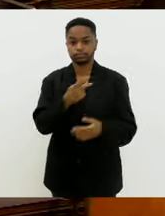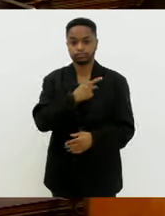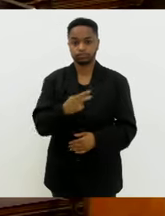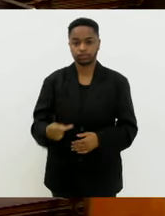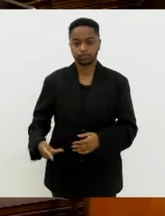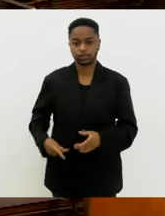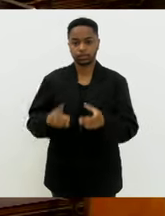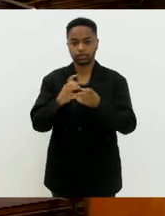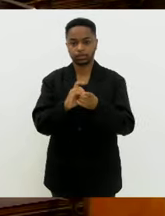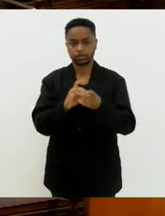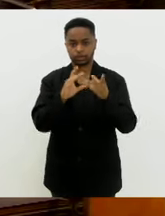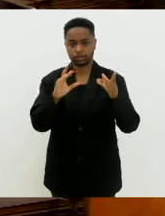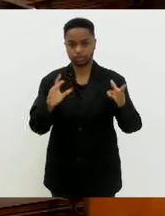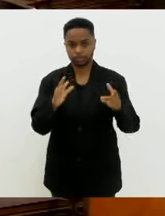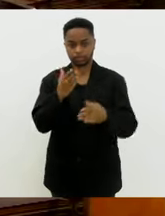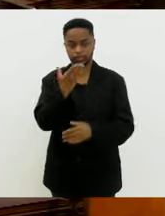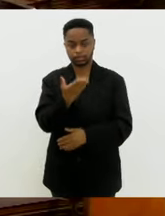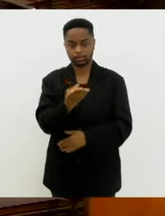democrático